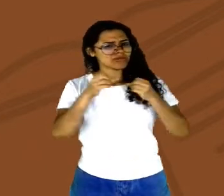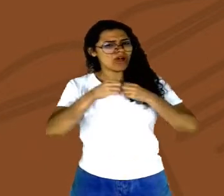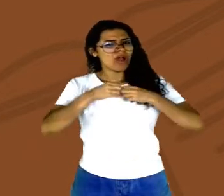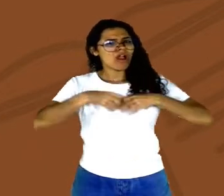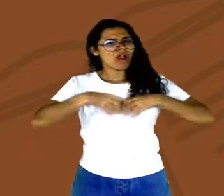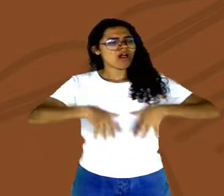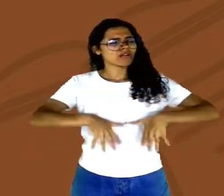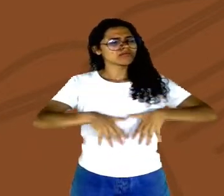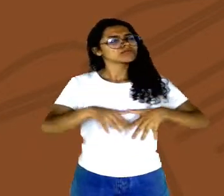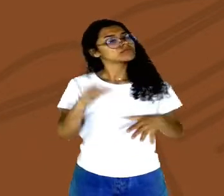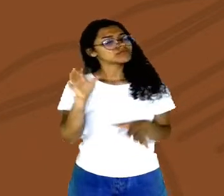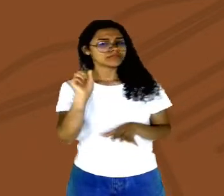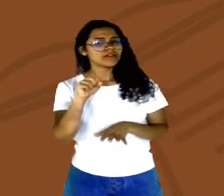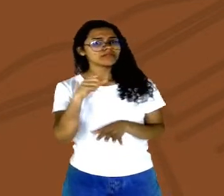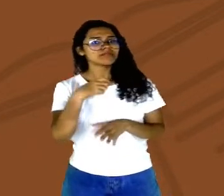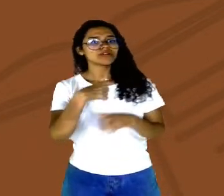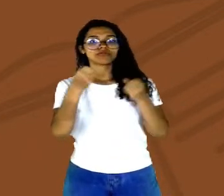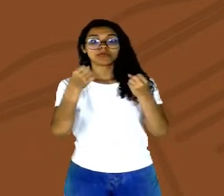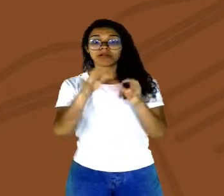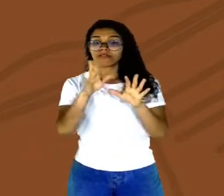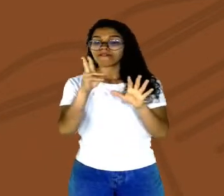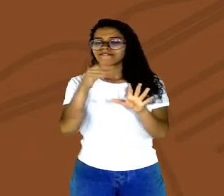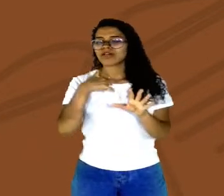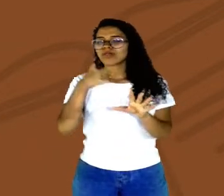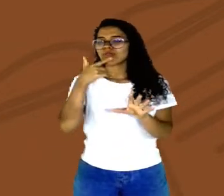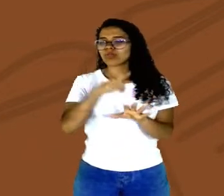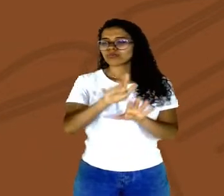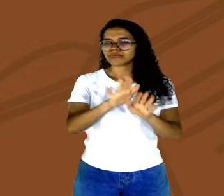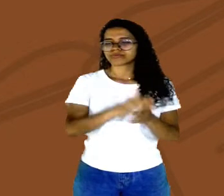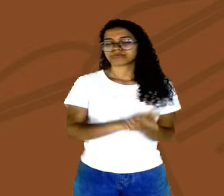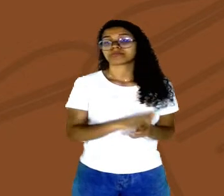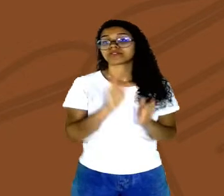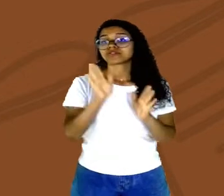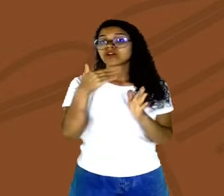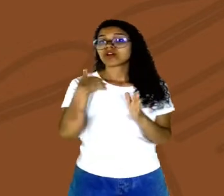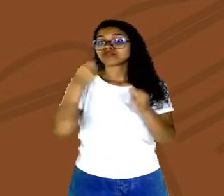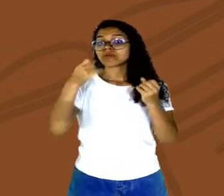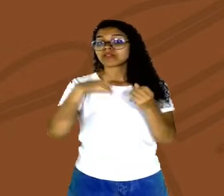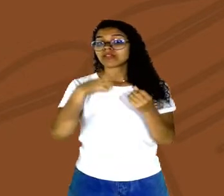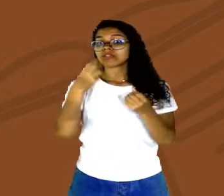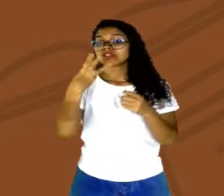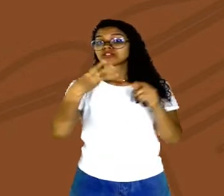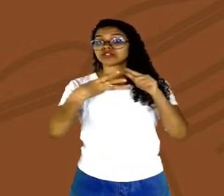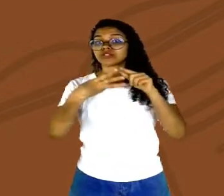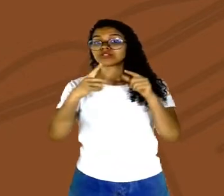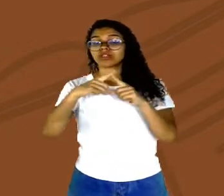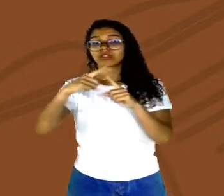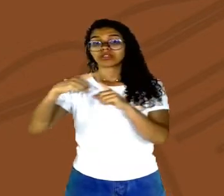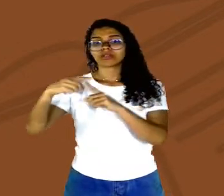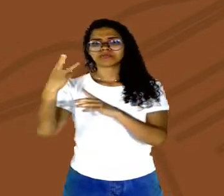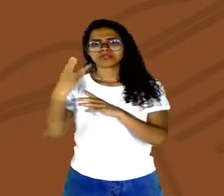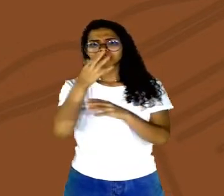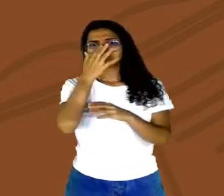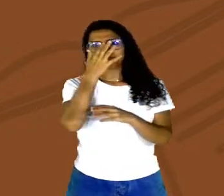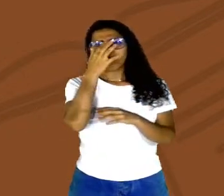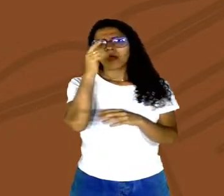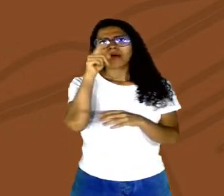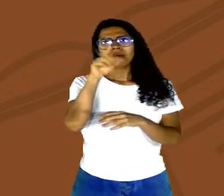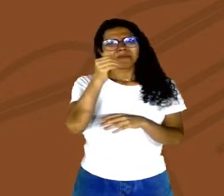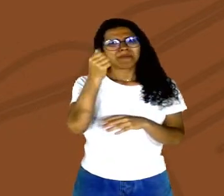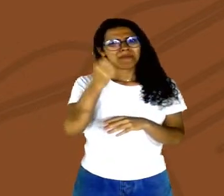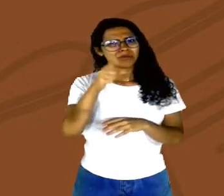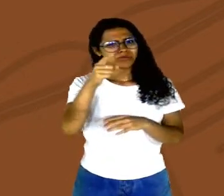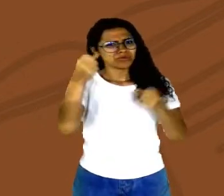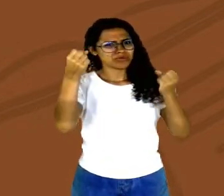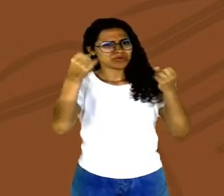Isso, falei, e vou repetir. Eu falei que existem basicamente 3 tipos de glândulas. Ô professor, relembre também de você falar os